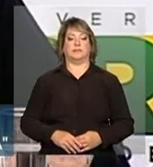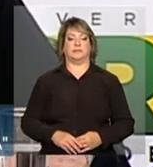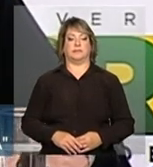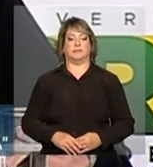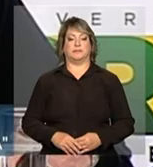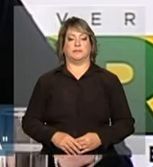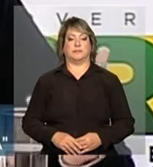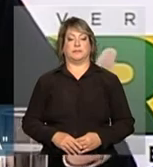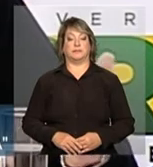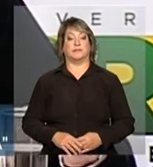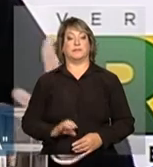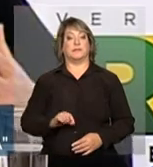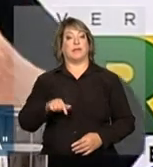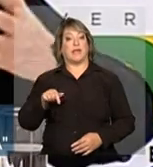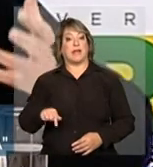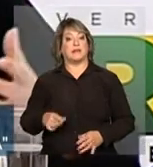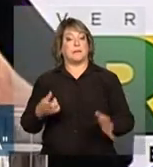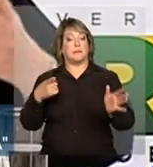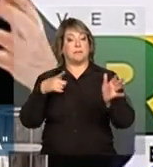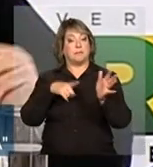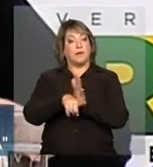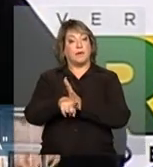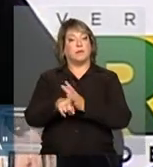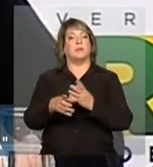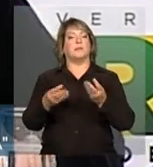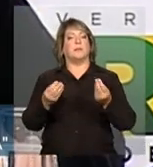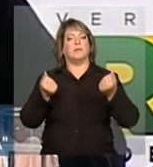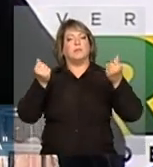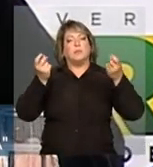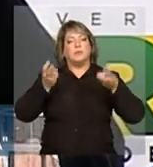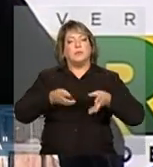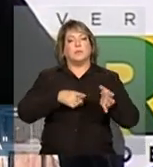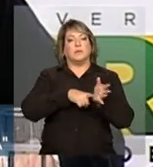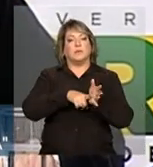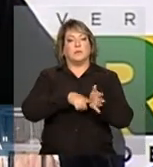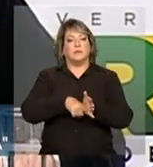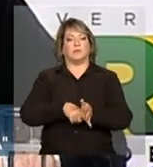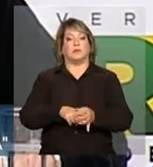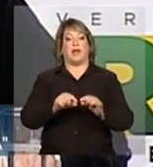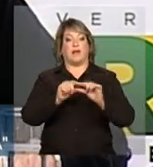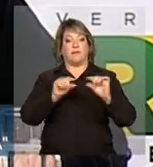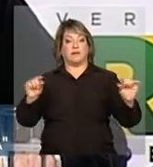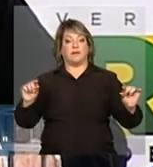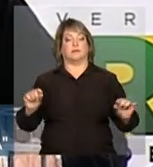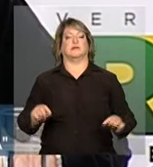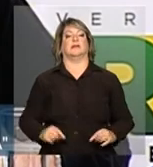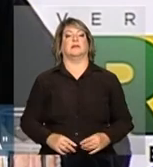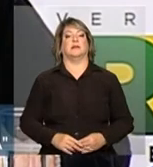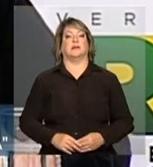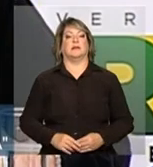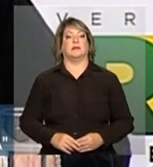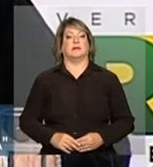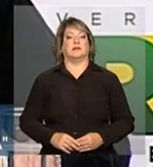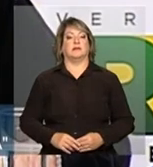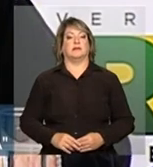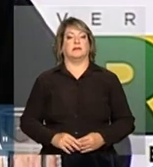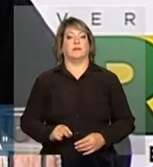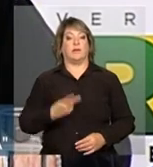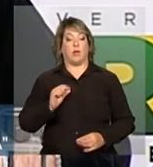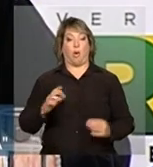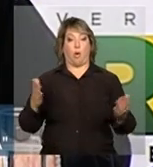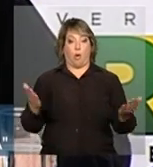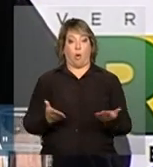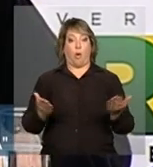A pergunta era bastante detalhada e contextualizada, a pergunta ou a frase de concordância. Hoje, a